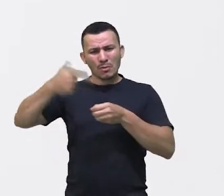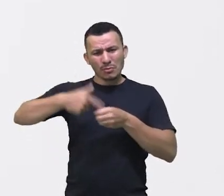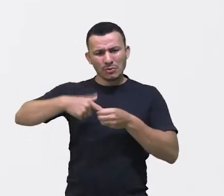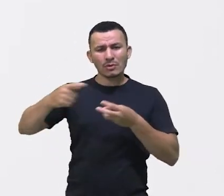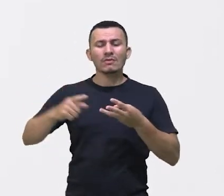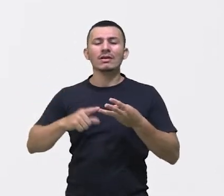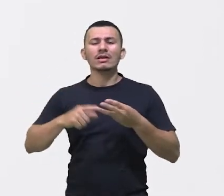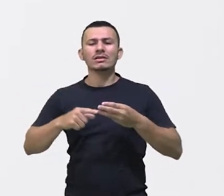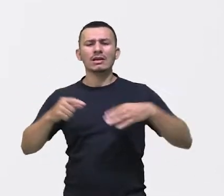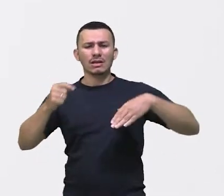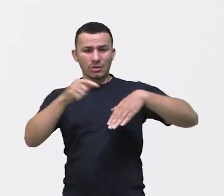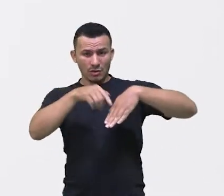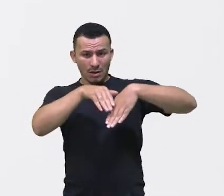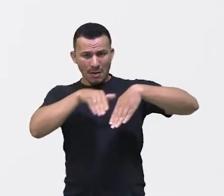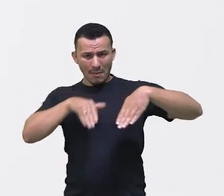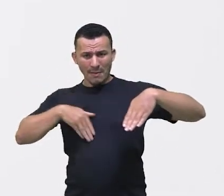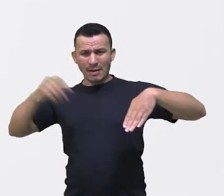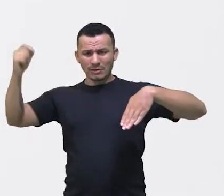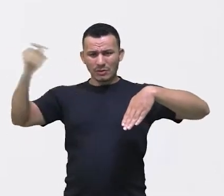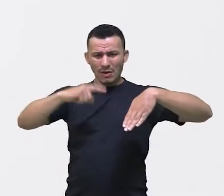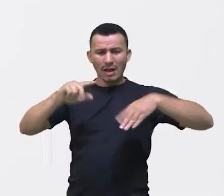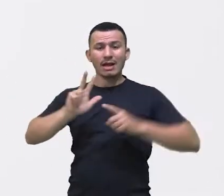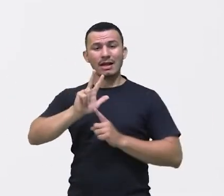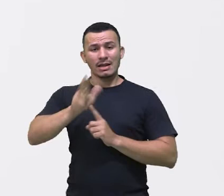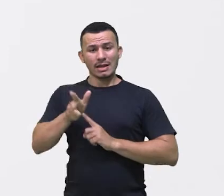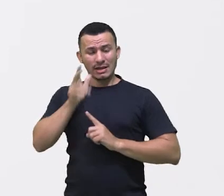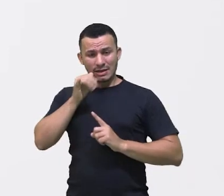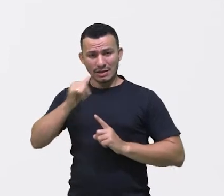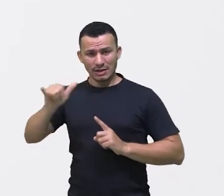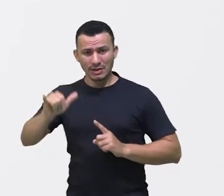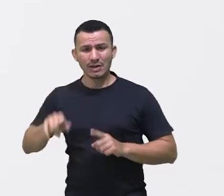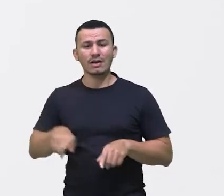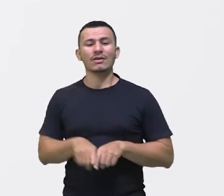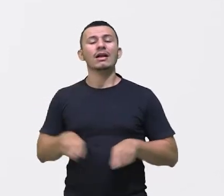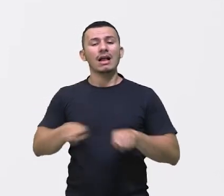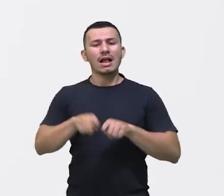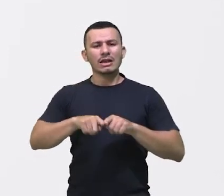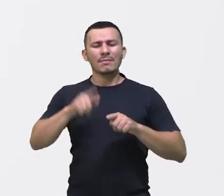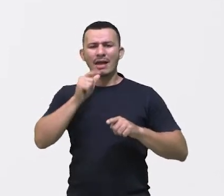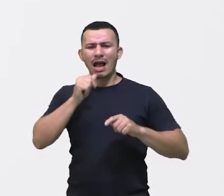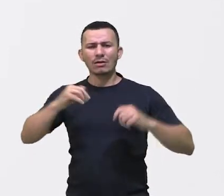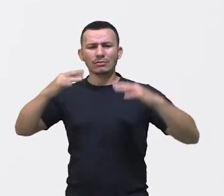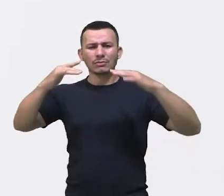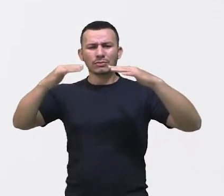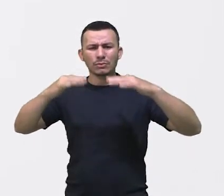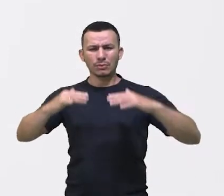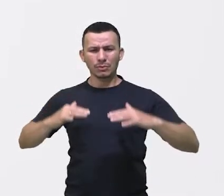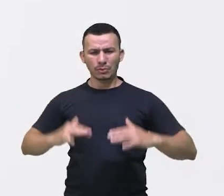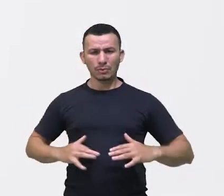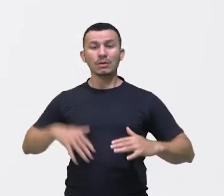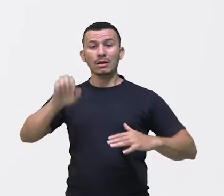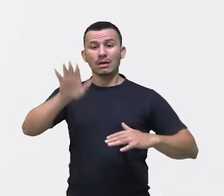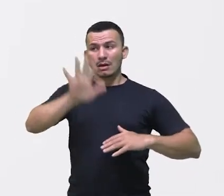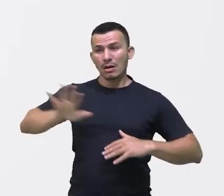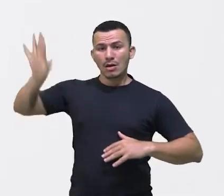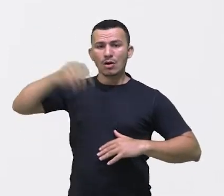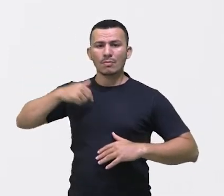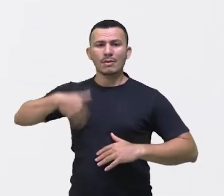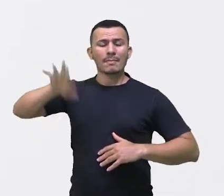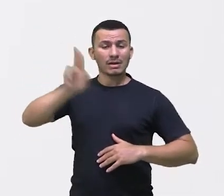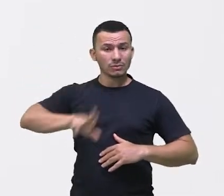energia solar, a energia eólica, a energia das marés, que também é muito utilizada lá na Europa, nas partes